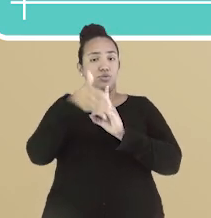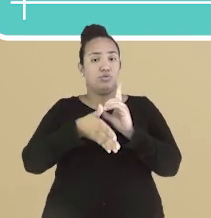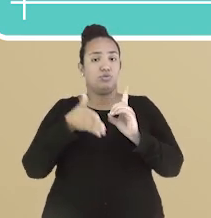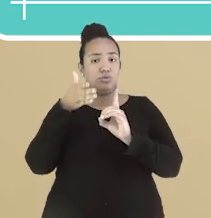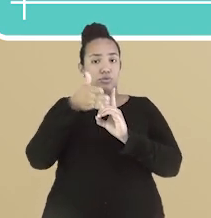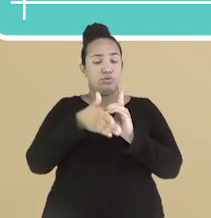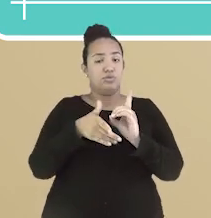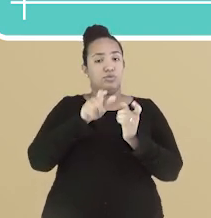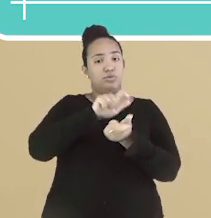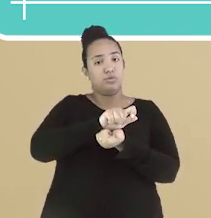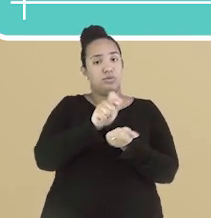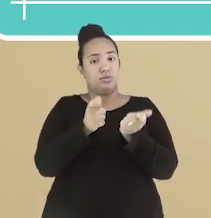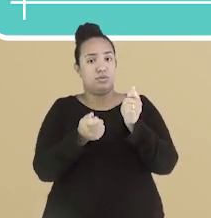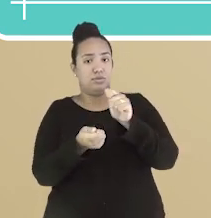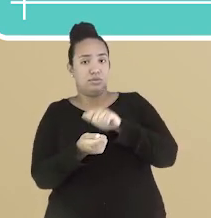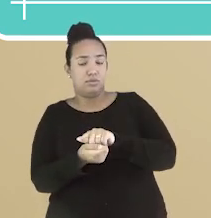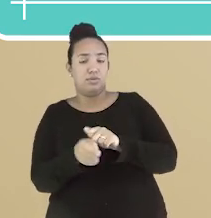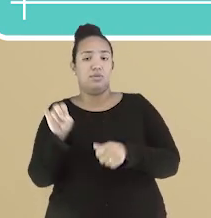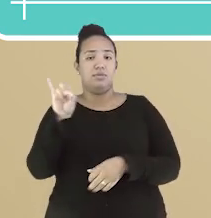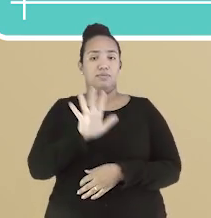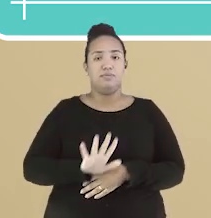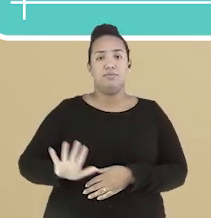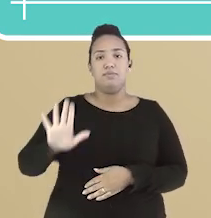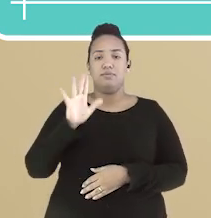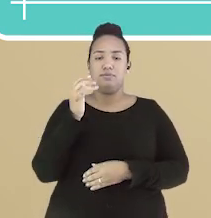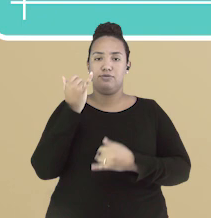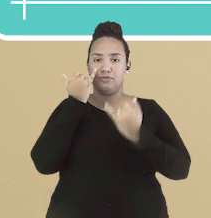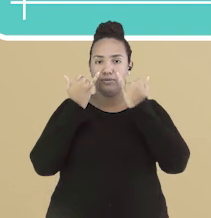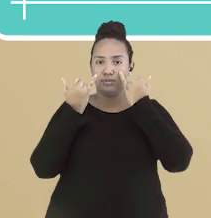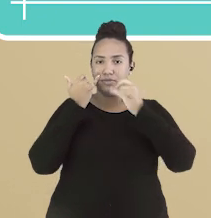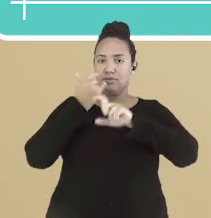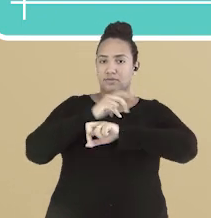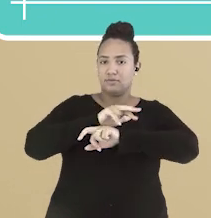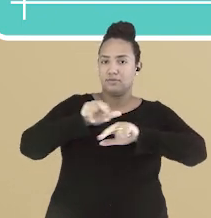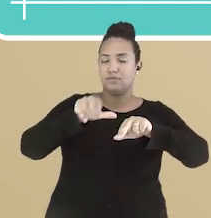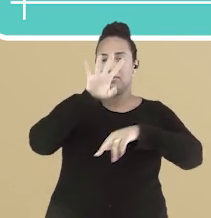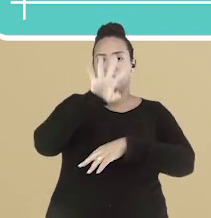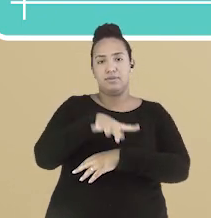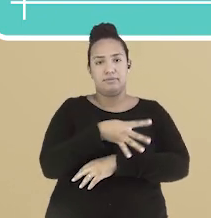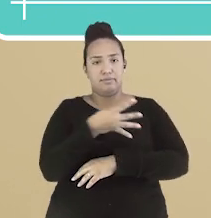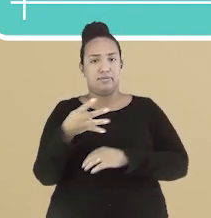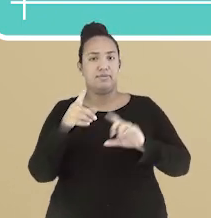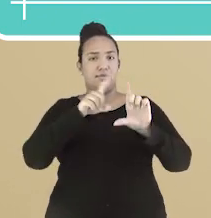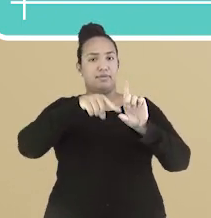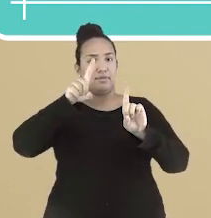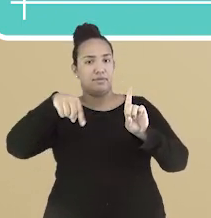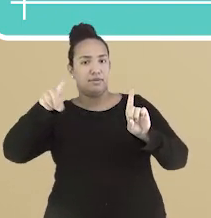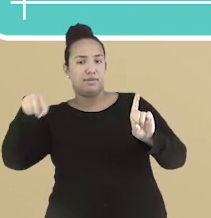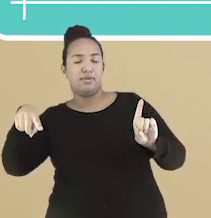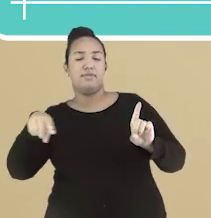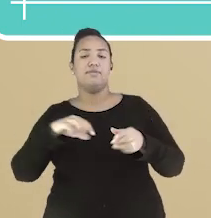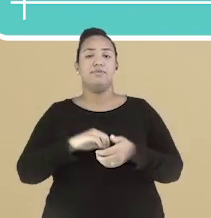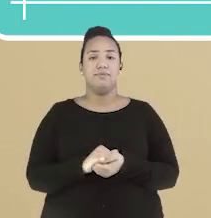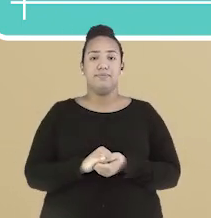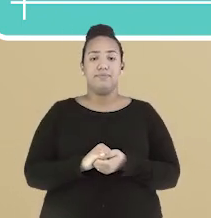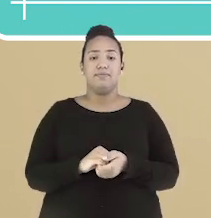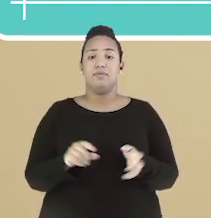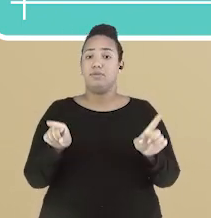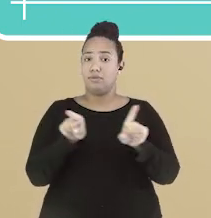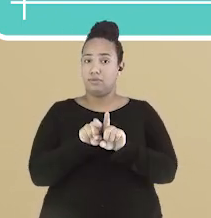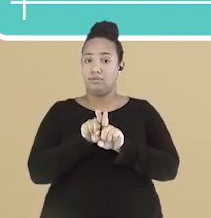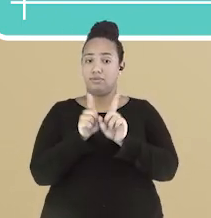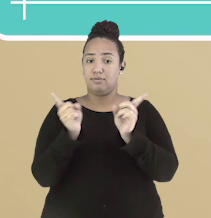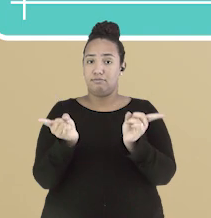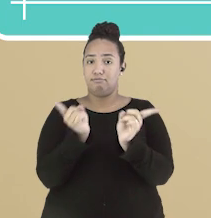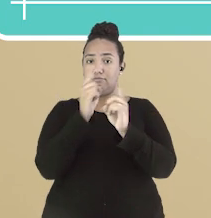para o esquemático, infográfico, esquema, tabela, gráfico, ilustração, etc., e, ao